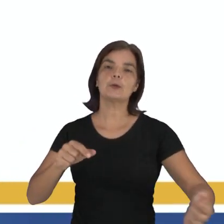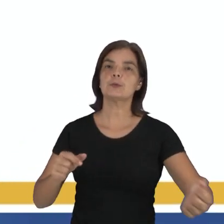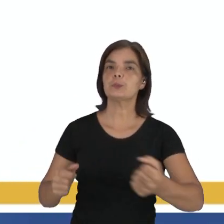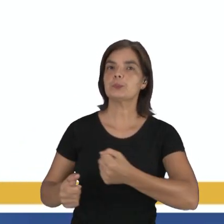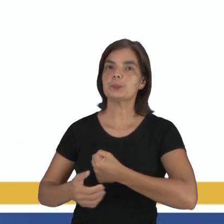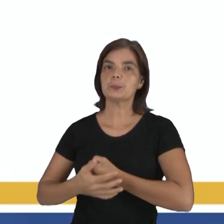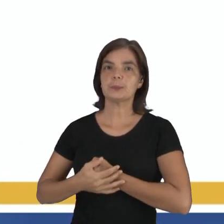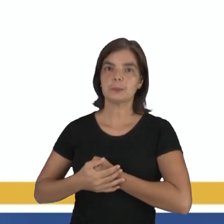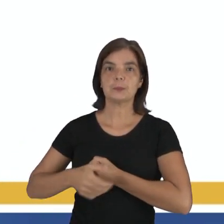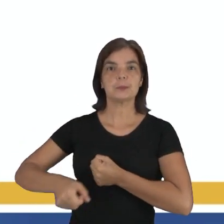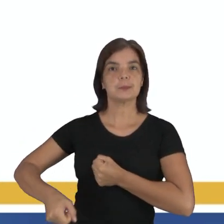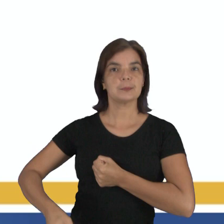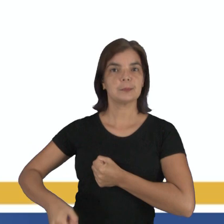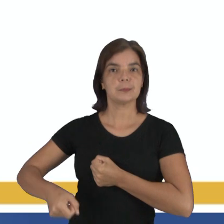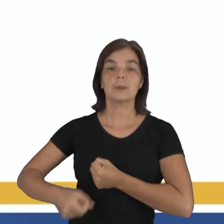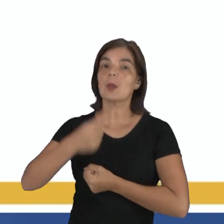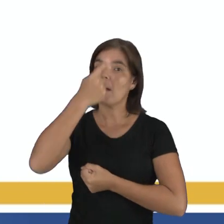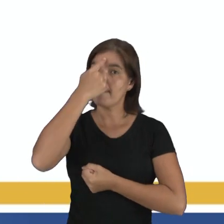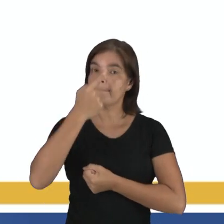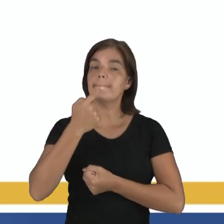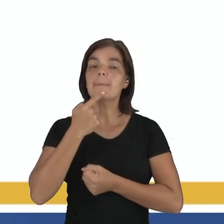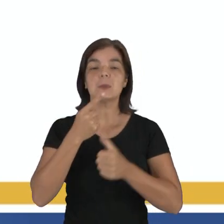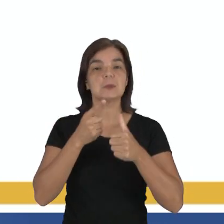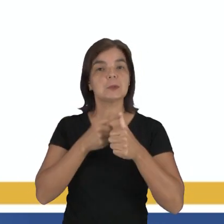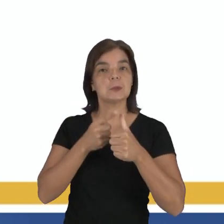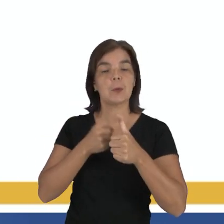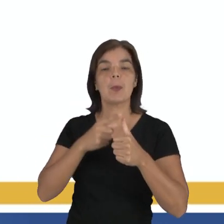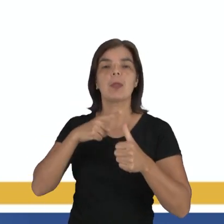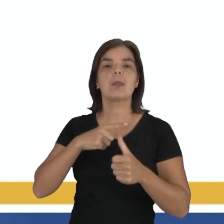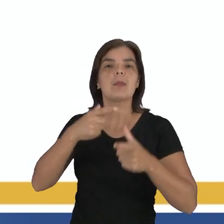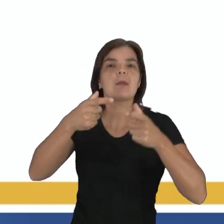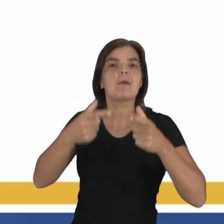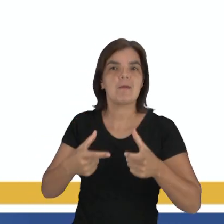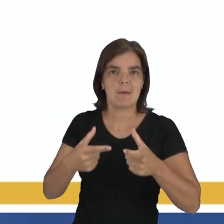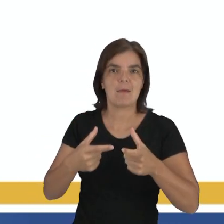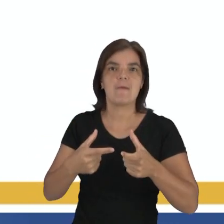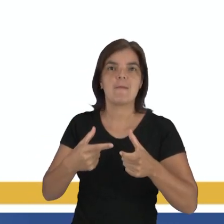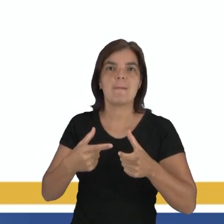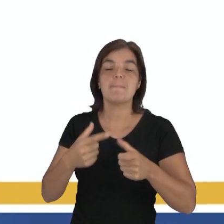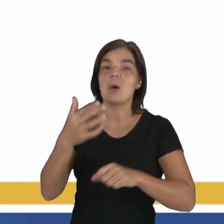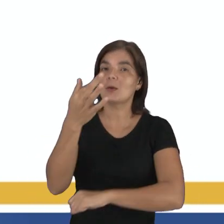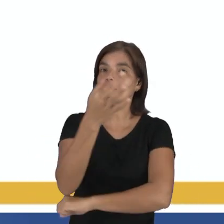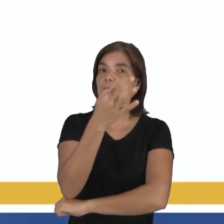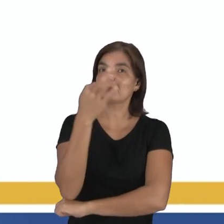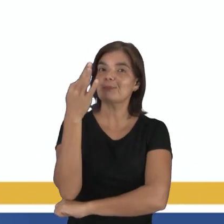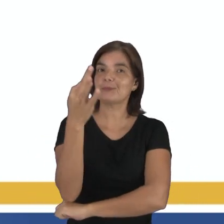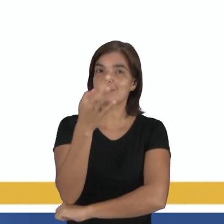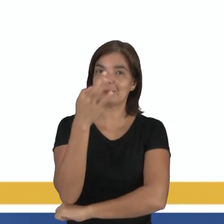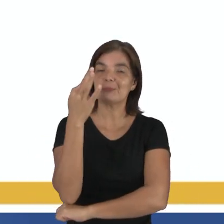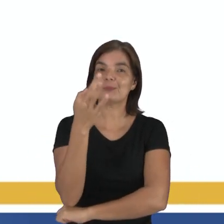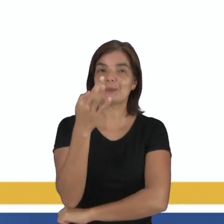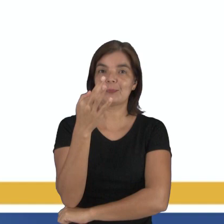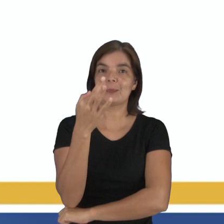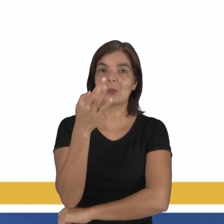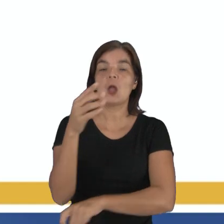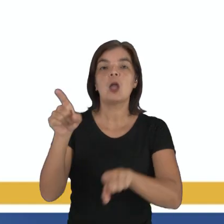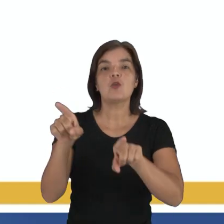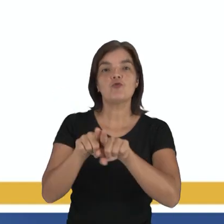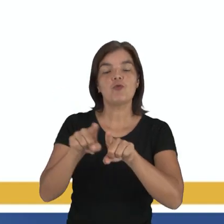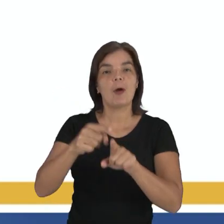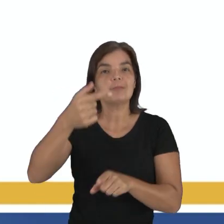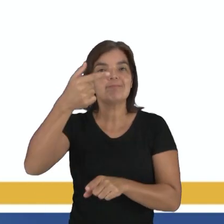mão. Então, na primeira imagem, nós temos um ambiente mais formal. Agora, já a segunda